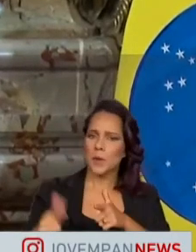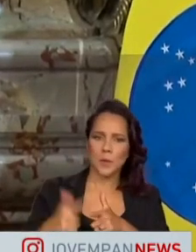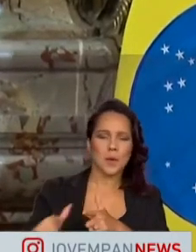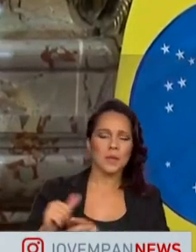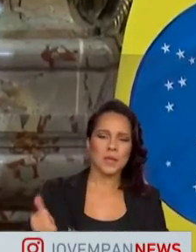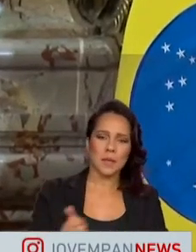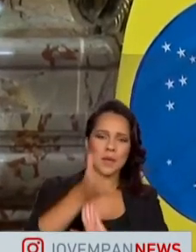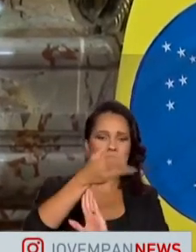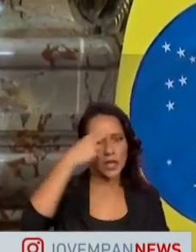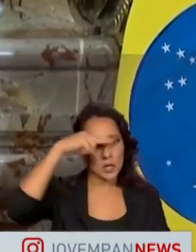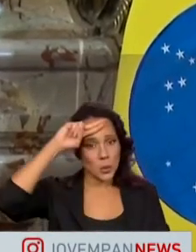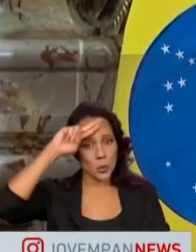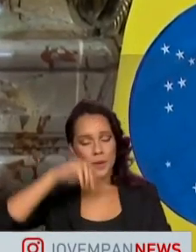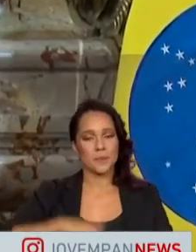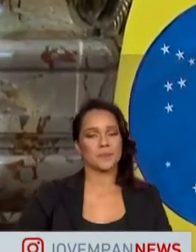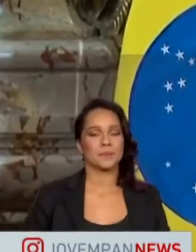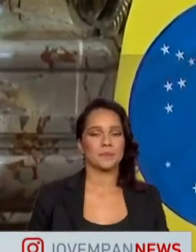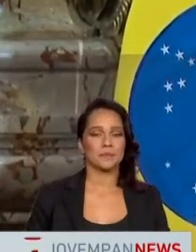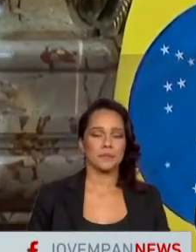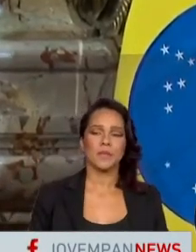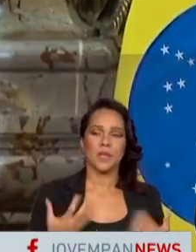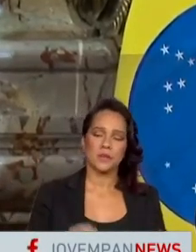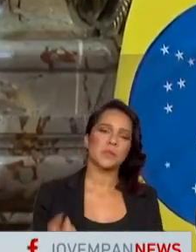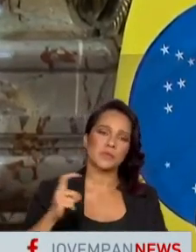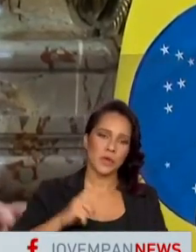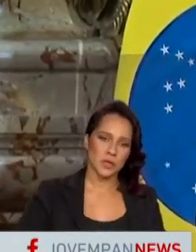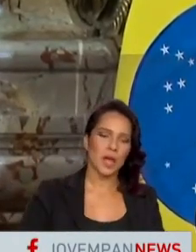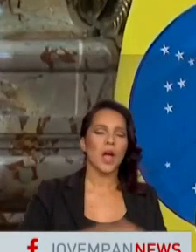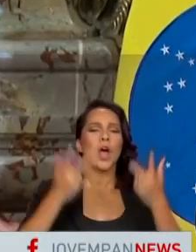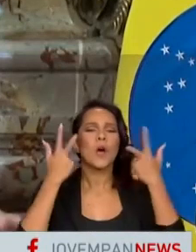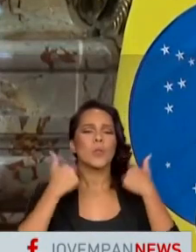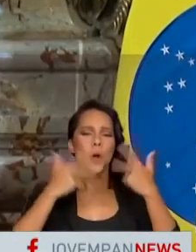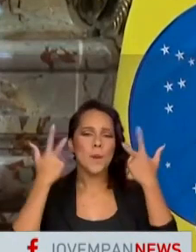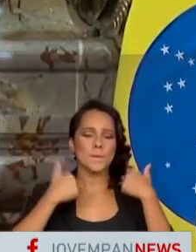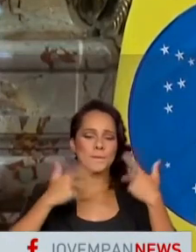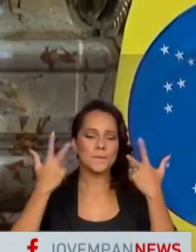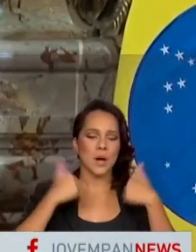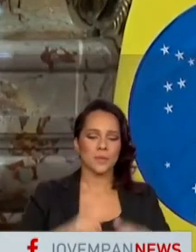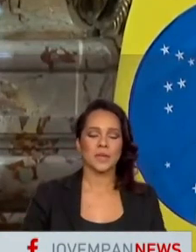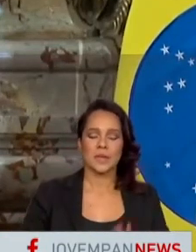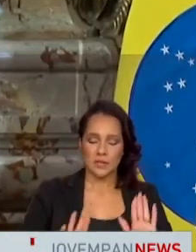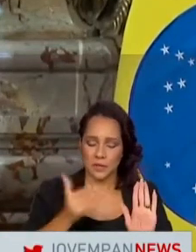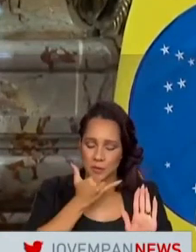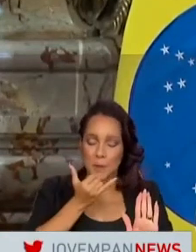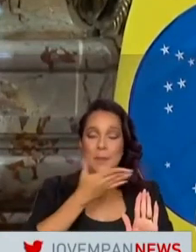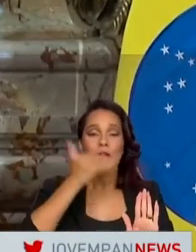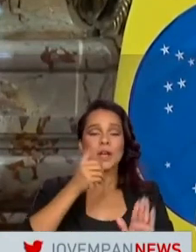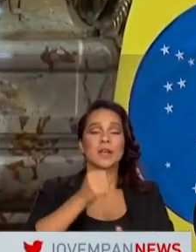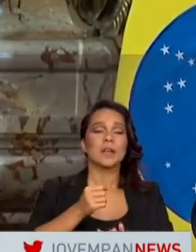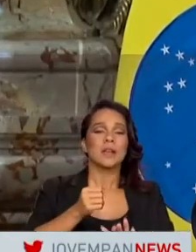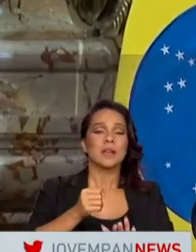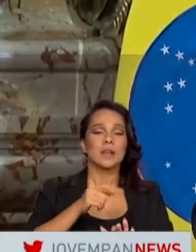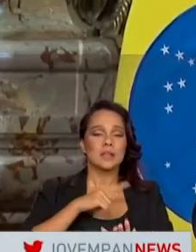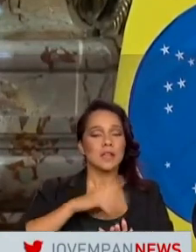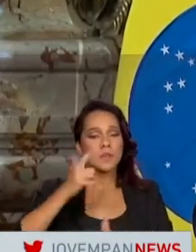da embaixada em Cuba. Hajamos solucionado o problema da embaixada em Cuba. Normalidade. Eu espero que 2 meses a